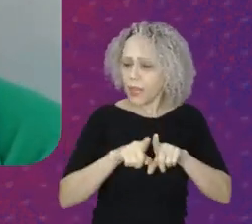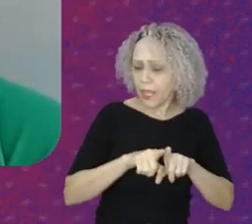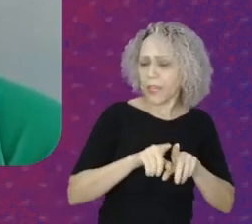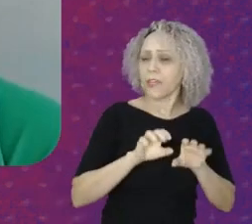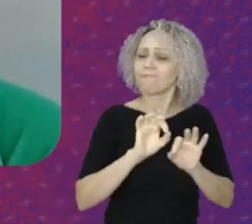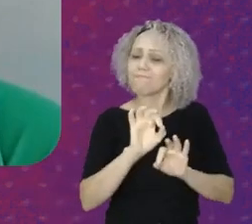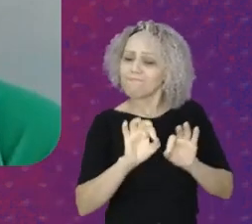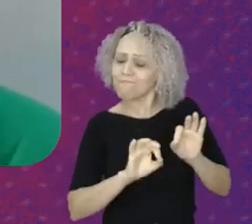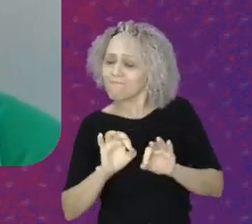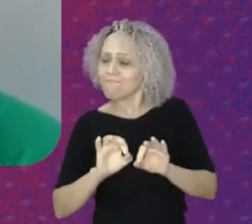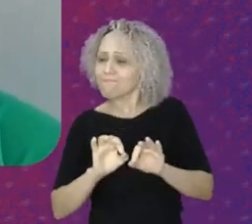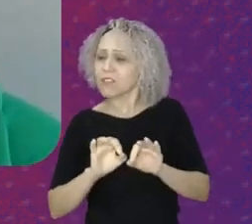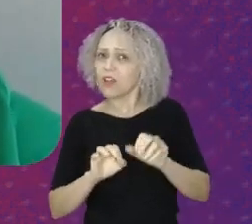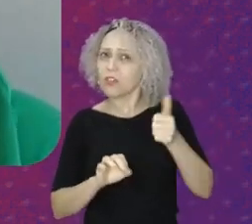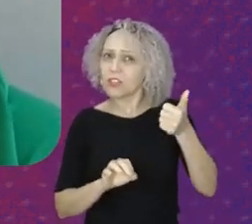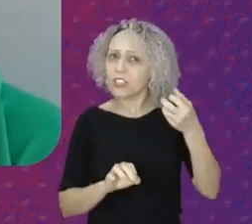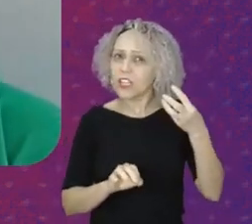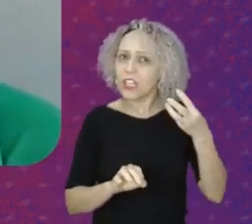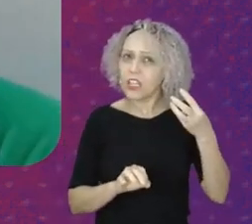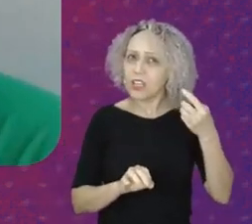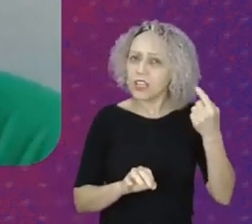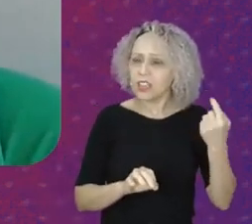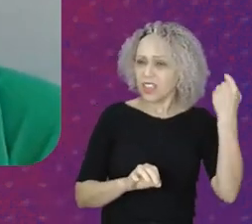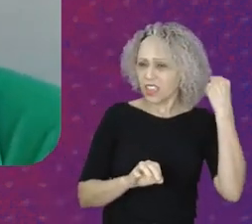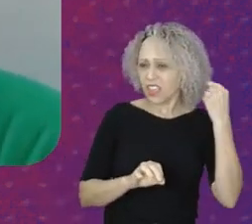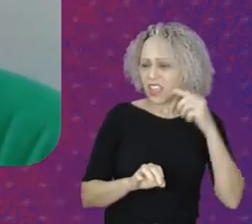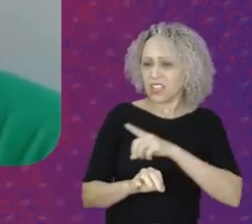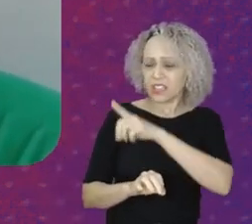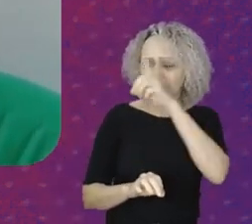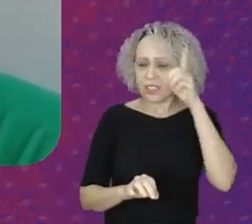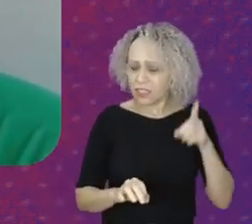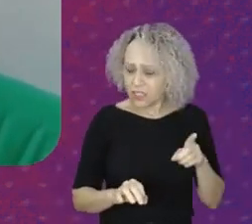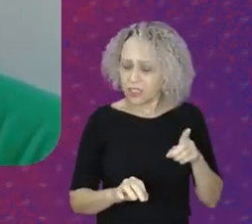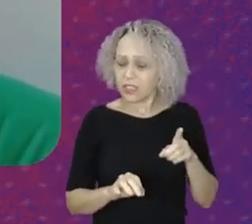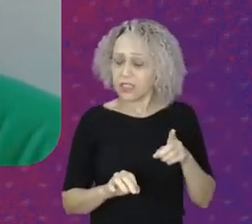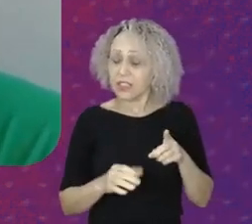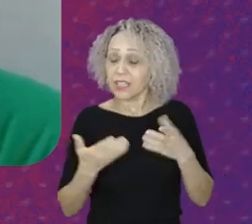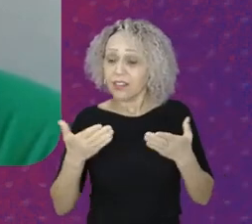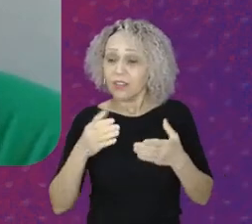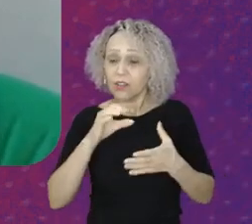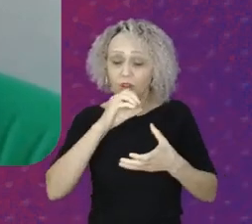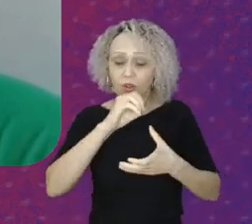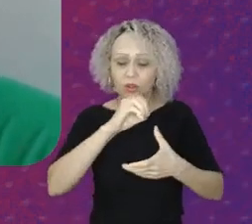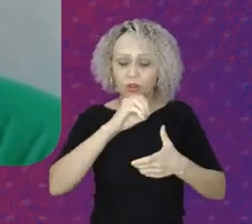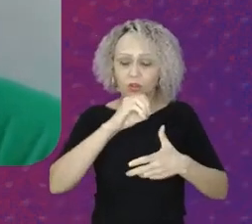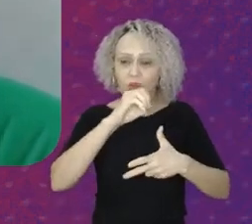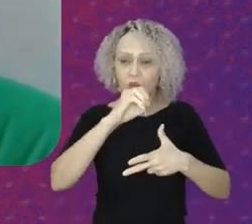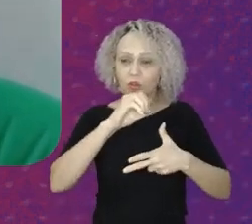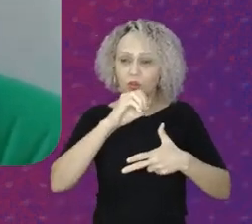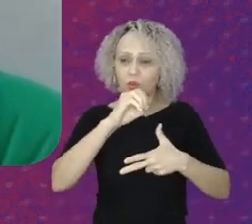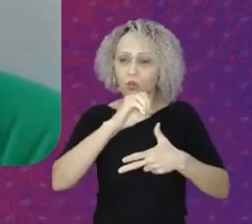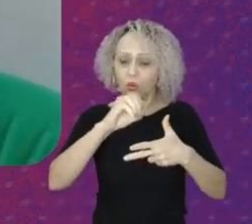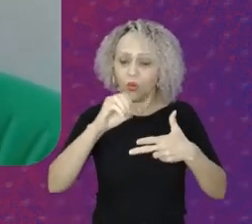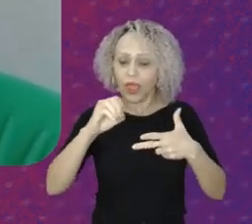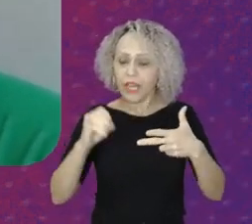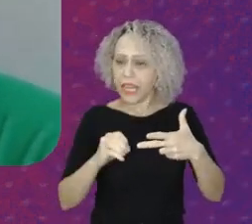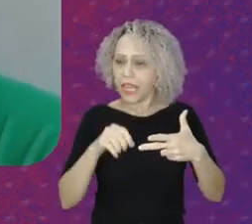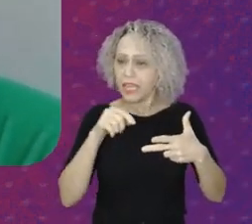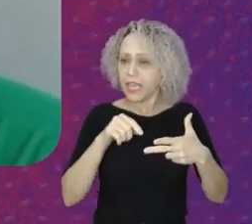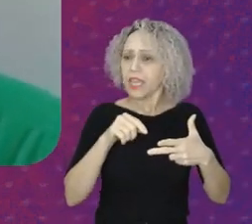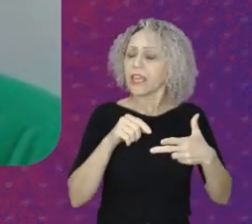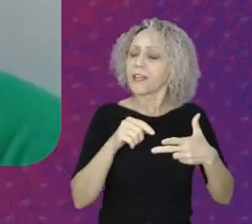que já possa passar a valer nesse Enem. Então, nesse Enem, essas mudanças já serão adotadas. Fica